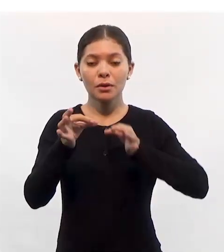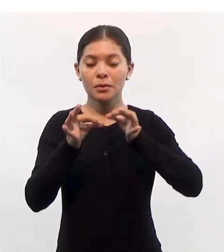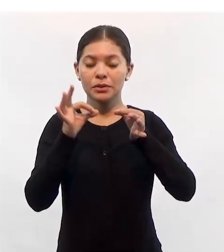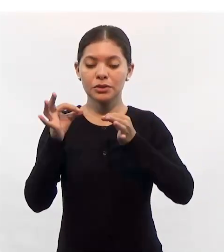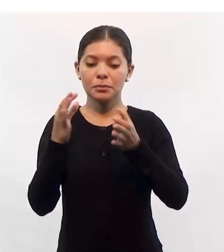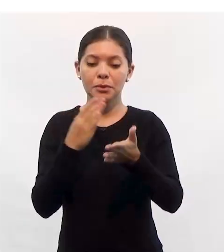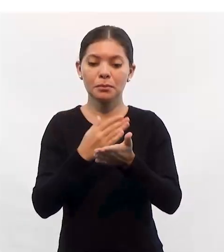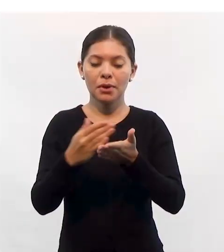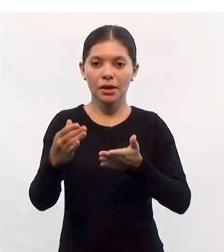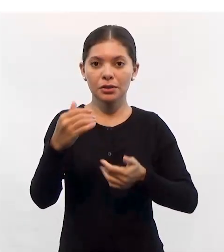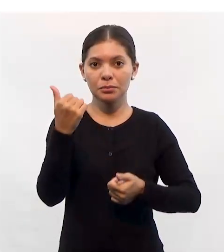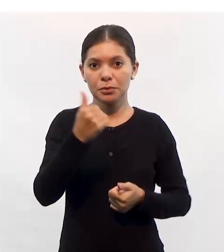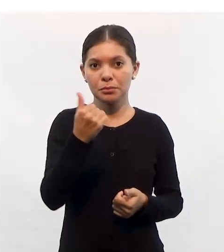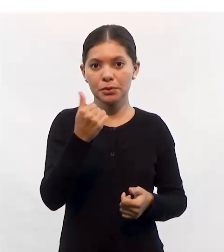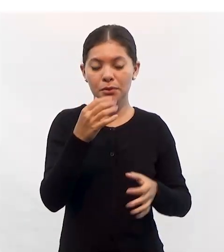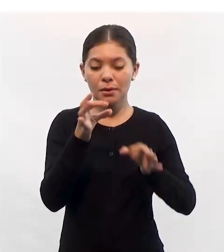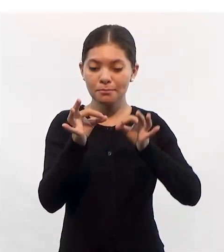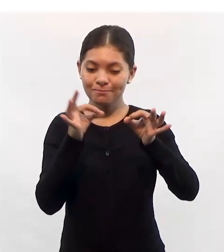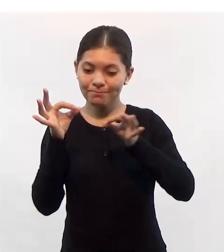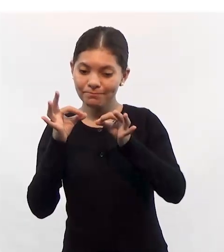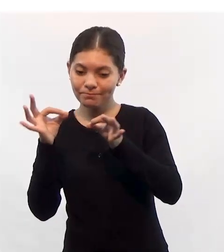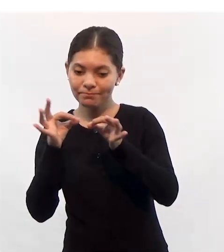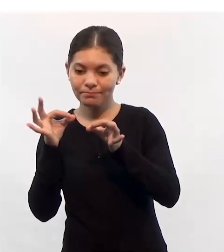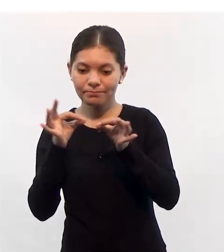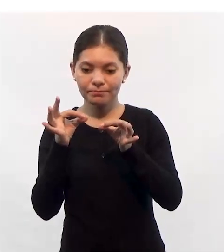parte primeiro de planejar